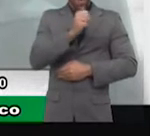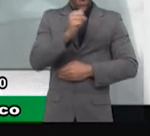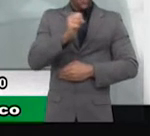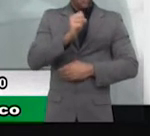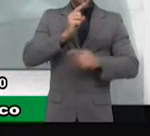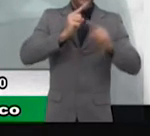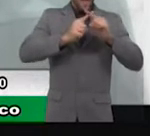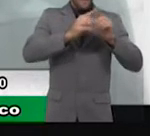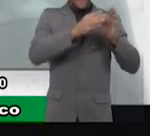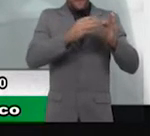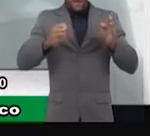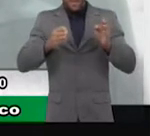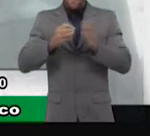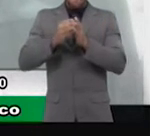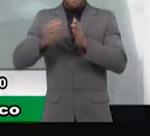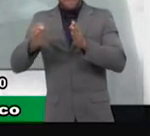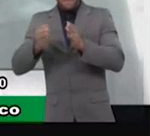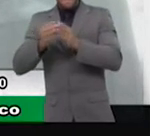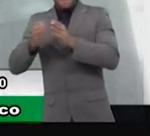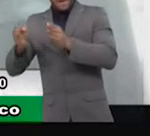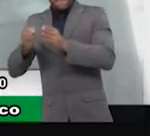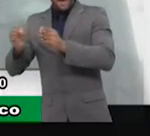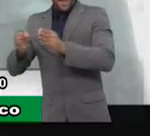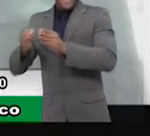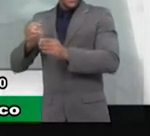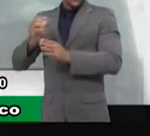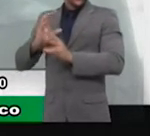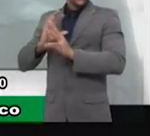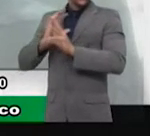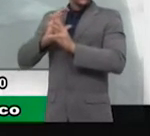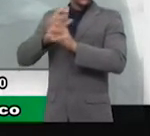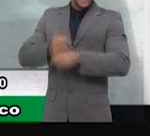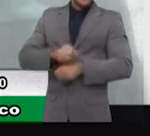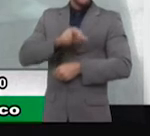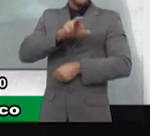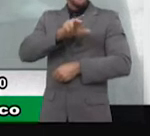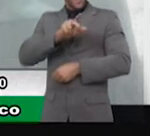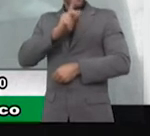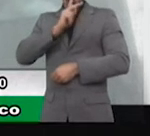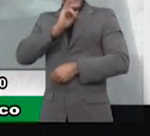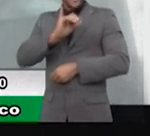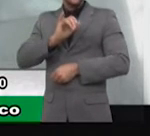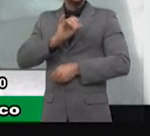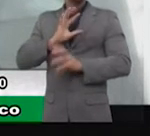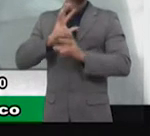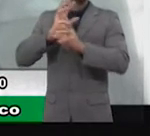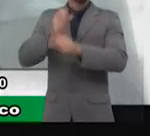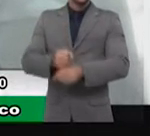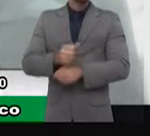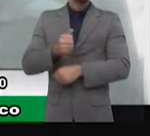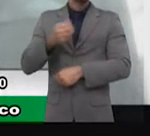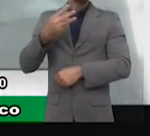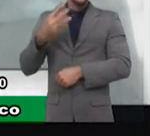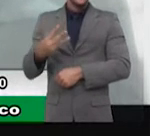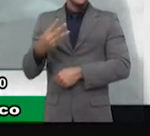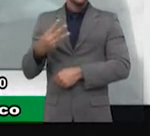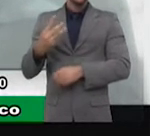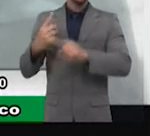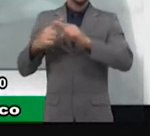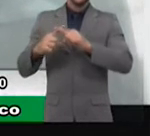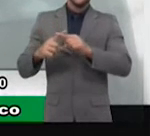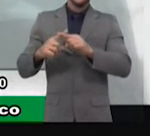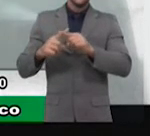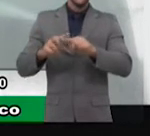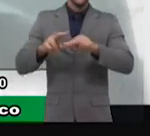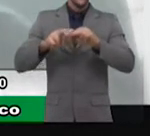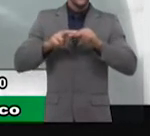pai e 1 do meu irmão. São 13 mandatos ao todos. Então, nós estamos se despedindo aqui dos senhores vereadores,